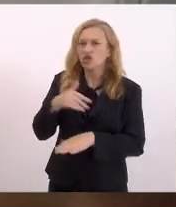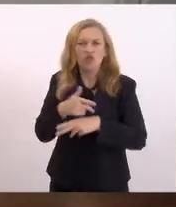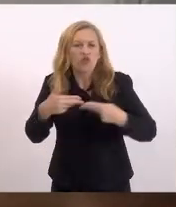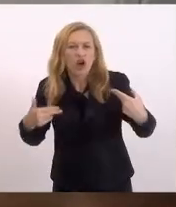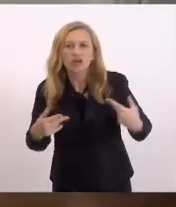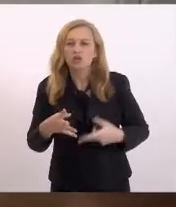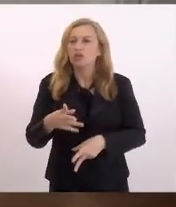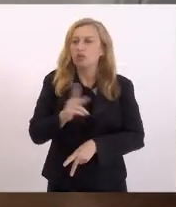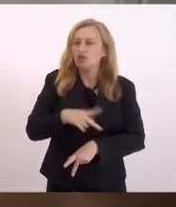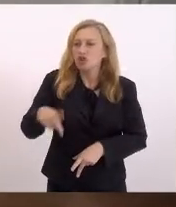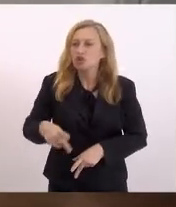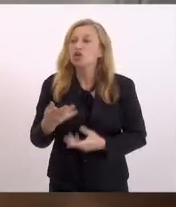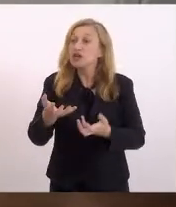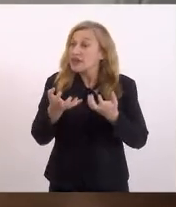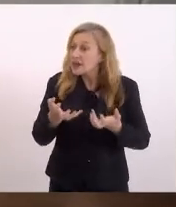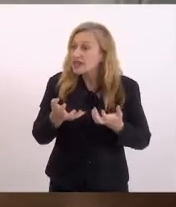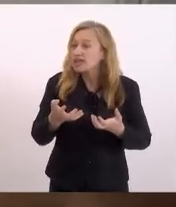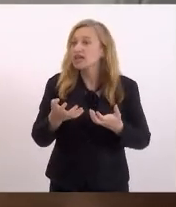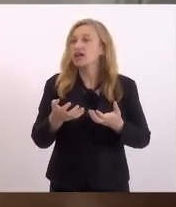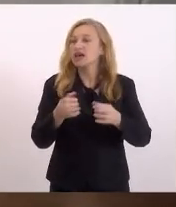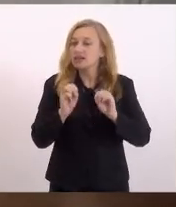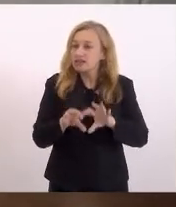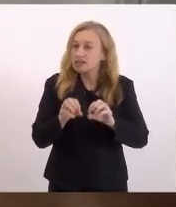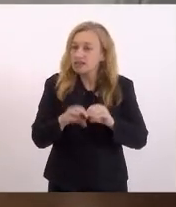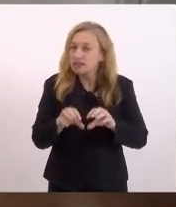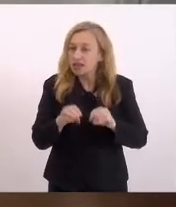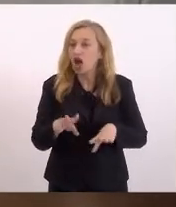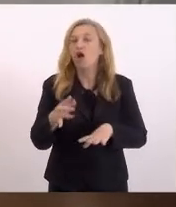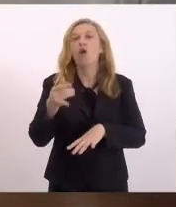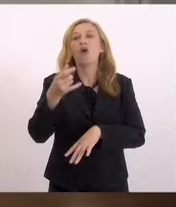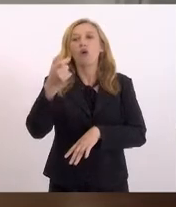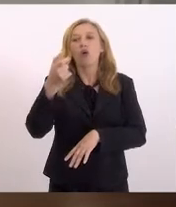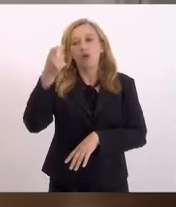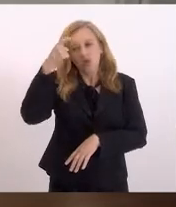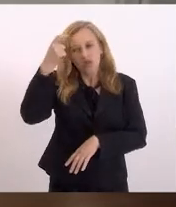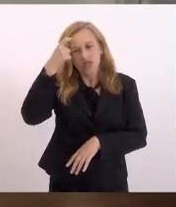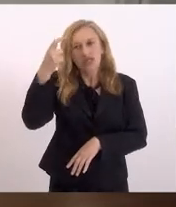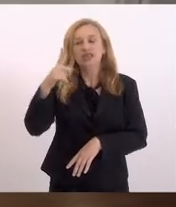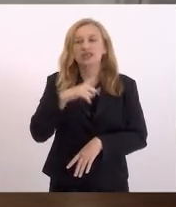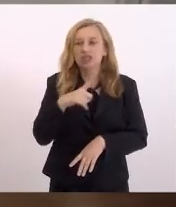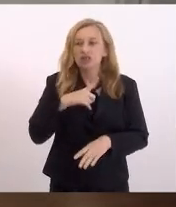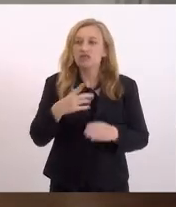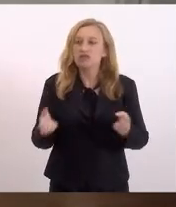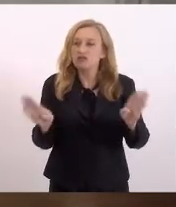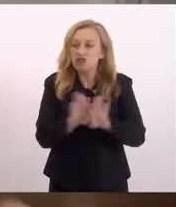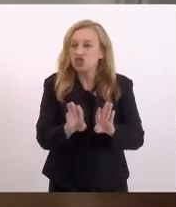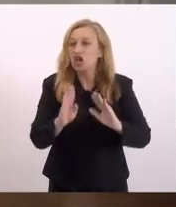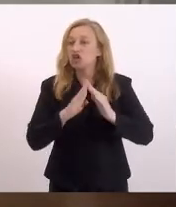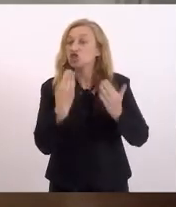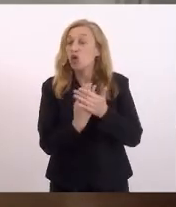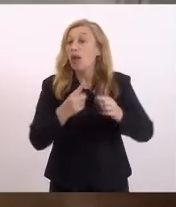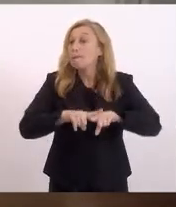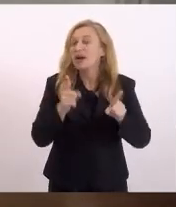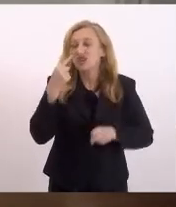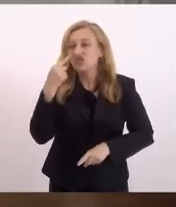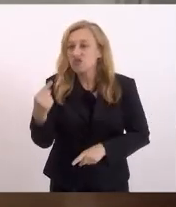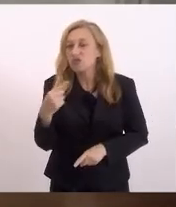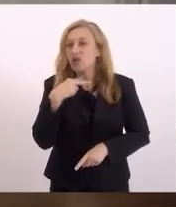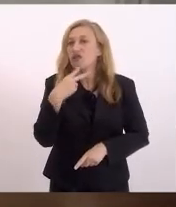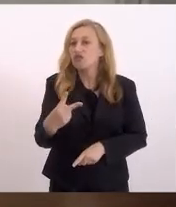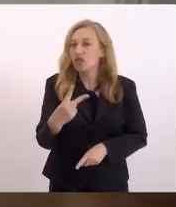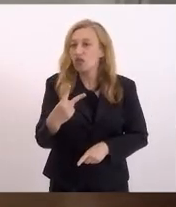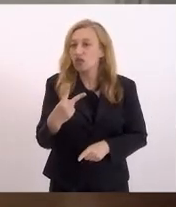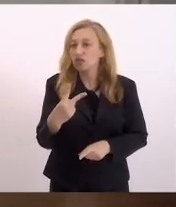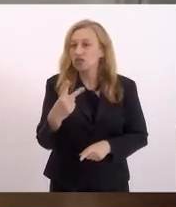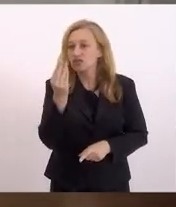dar aula, que tinha consciência do dano que fechar as escolas ia gerar, mas que viram sua voz